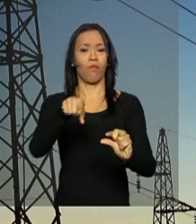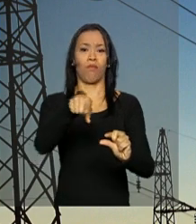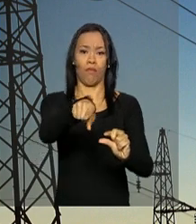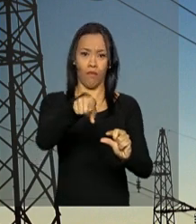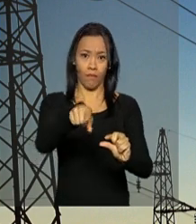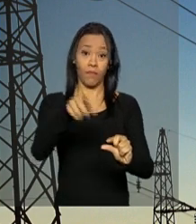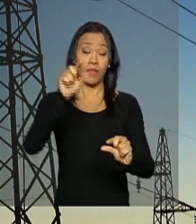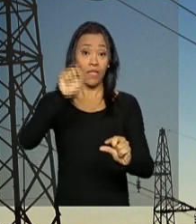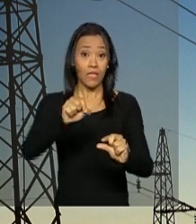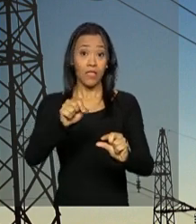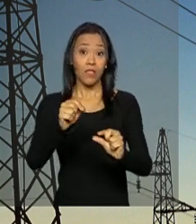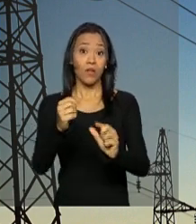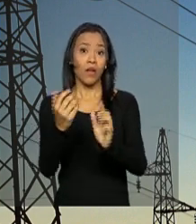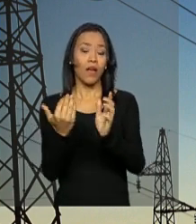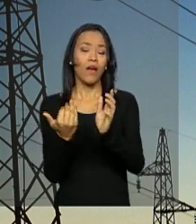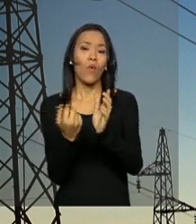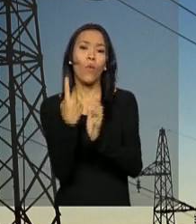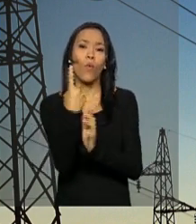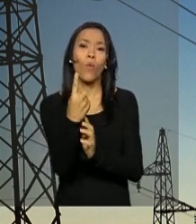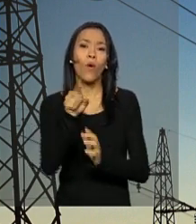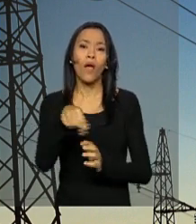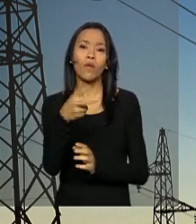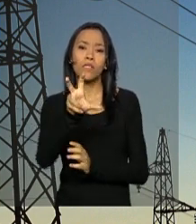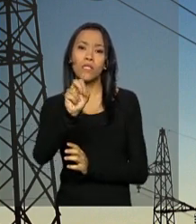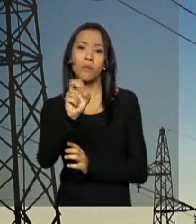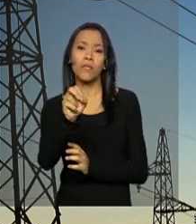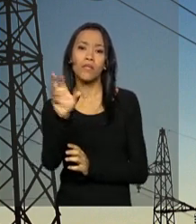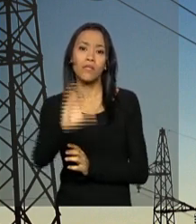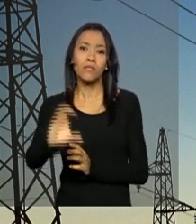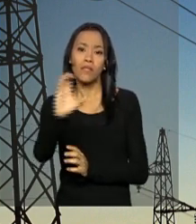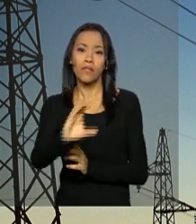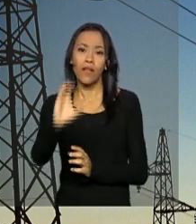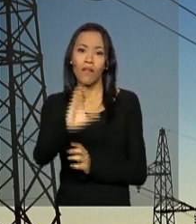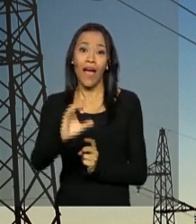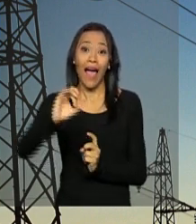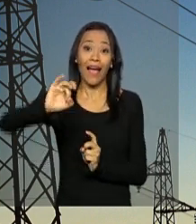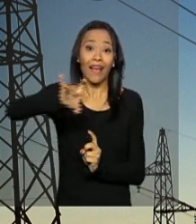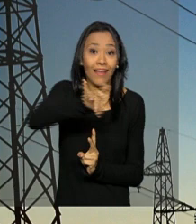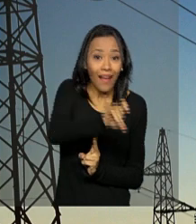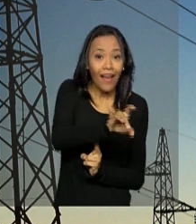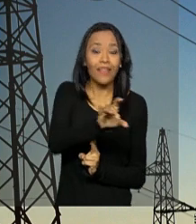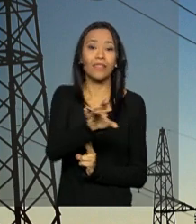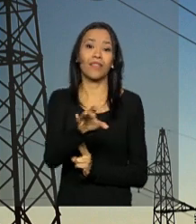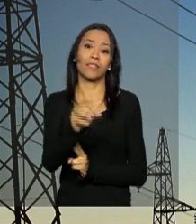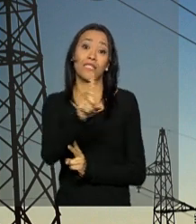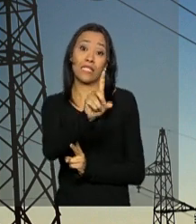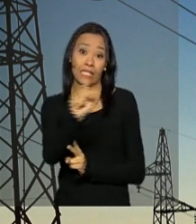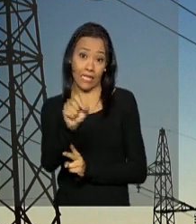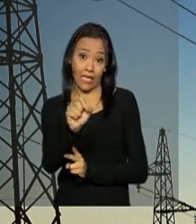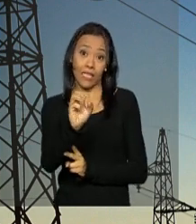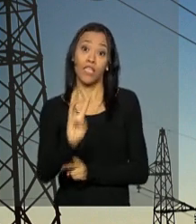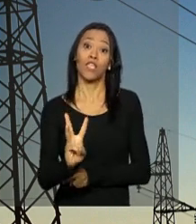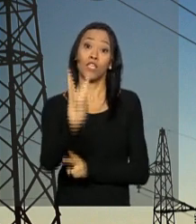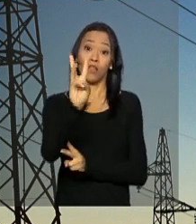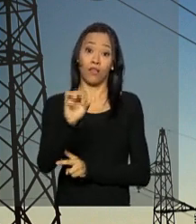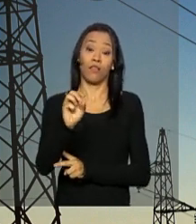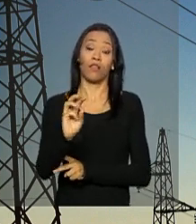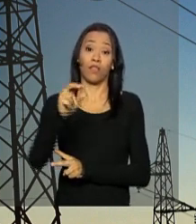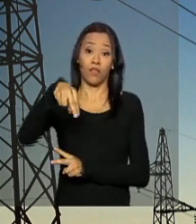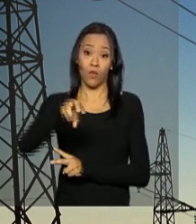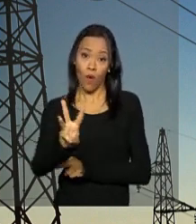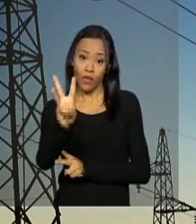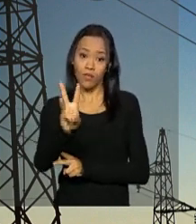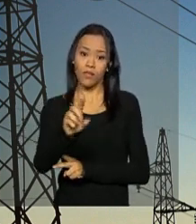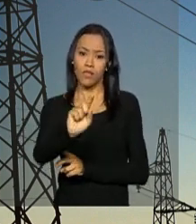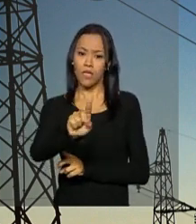representa um acréscimo de R 1,50 a cada 100 kW consumidos já para abril a previsão